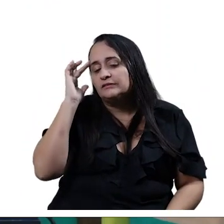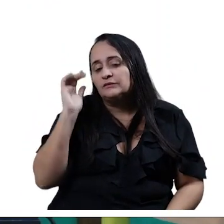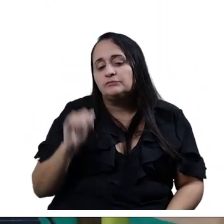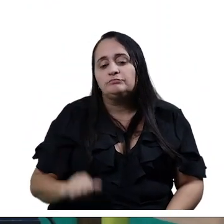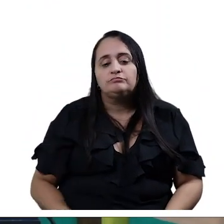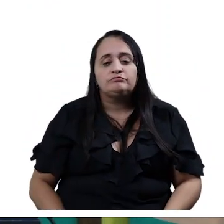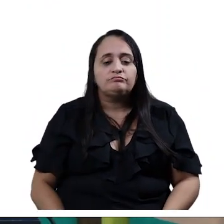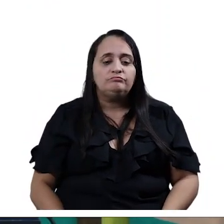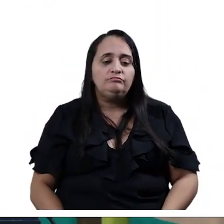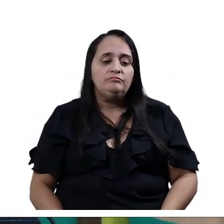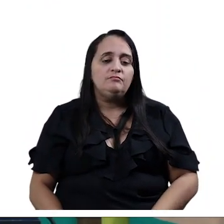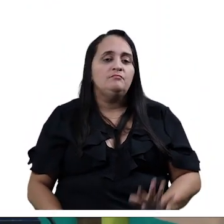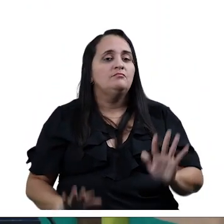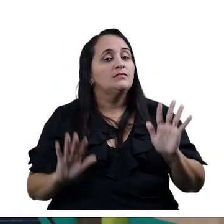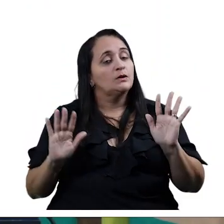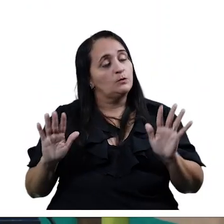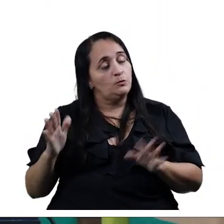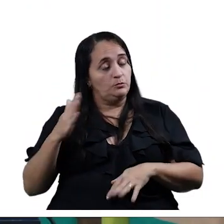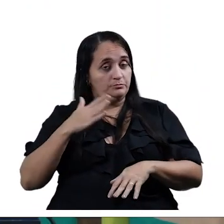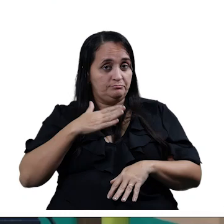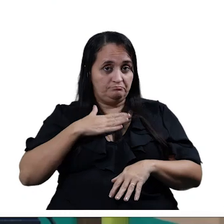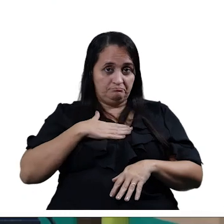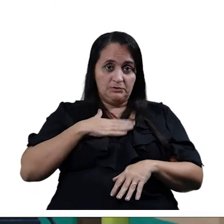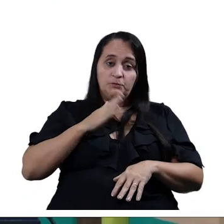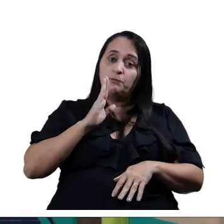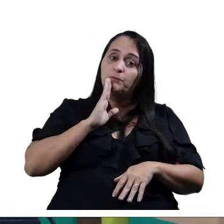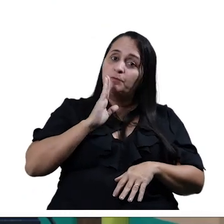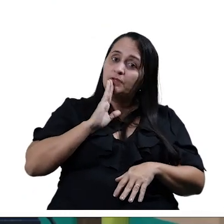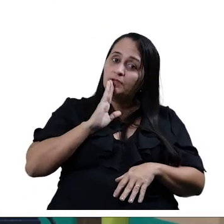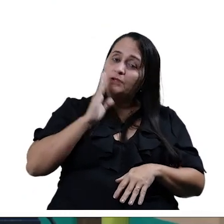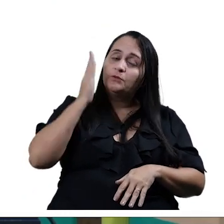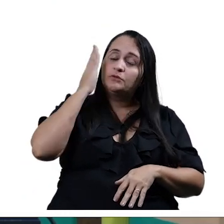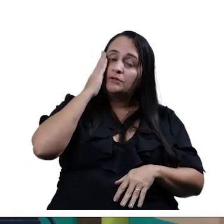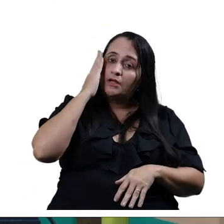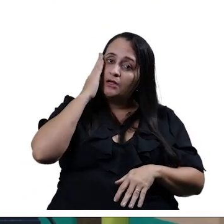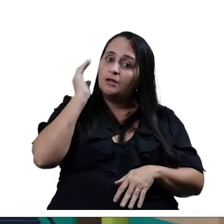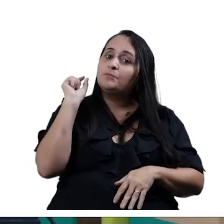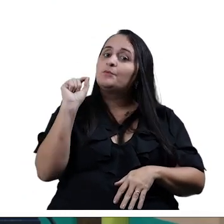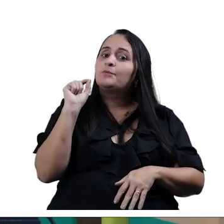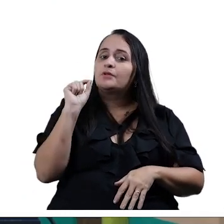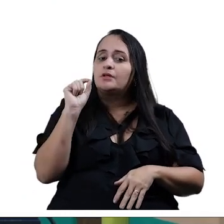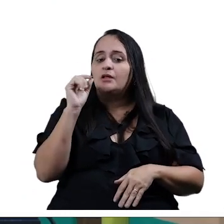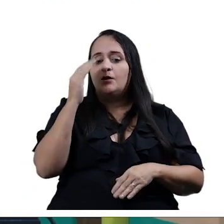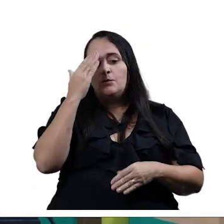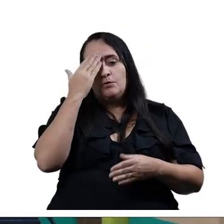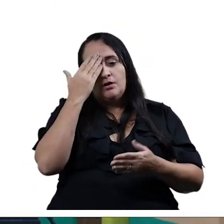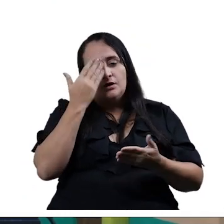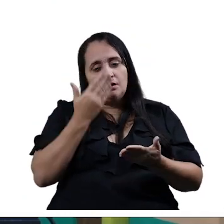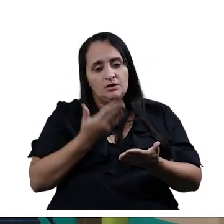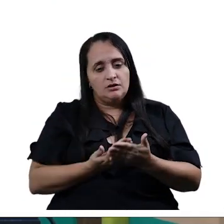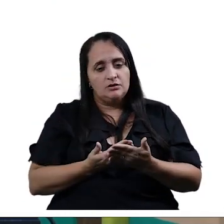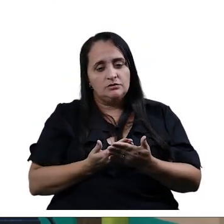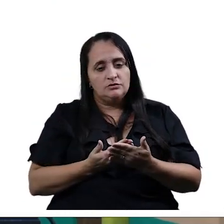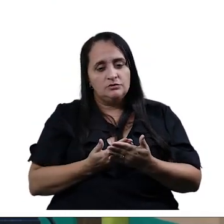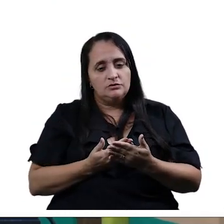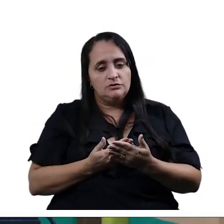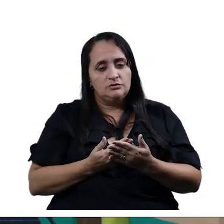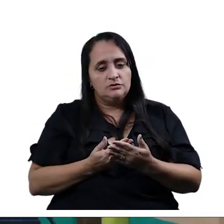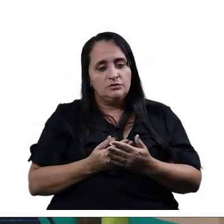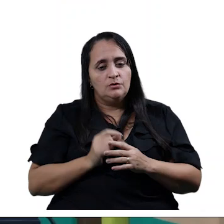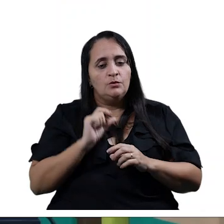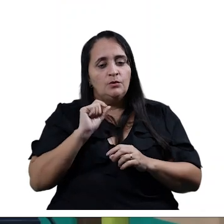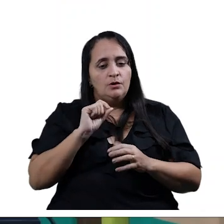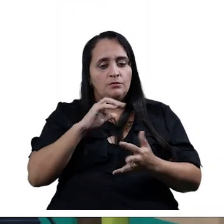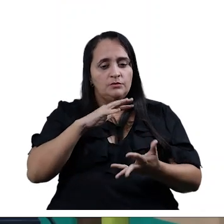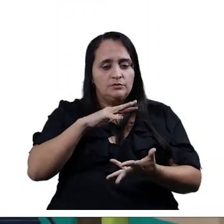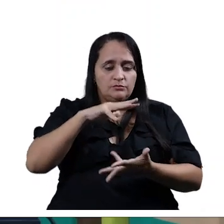de geografia, eu creio que isso aqui é uma visão do globo terrestre, né, vista de cima,